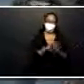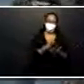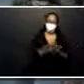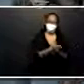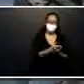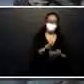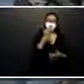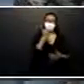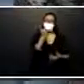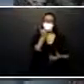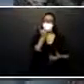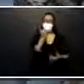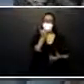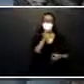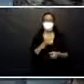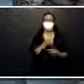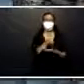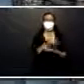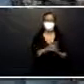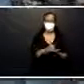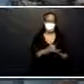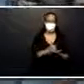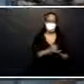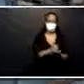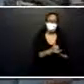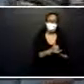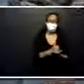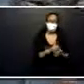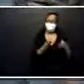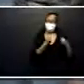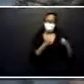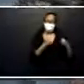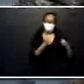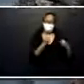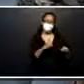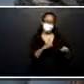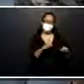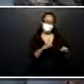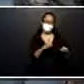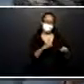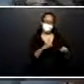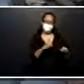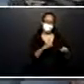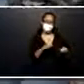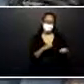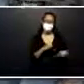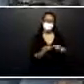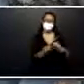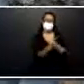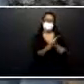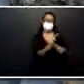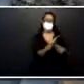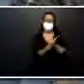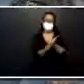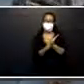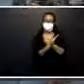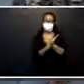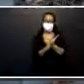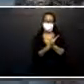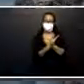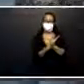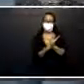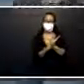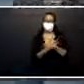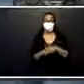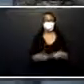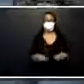e remédios desnecessários, buscando salvar sua pele, em detrimento, né, em desvantagem dos que